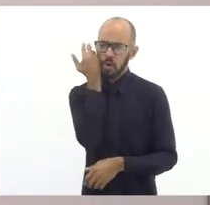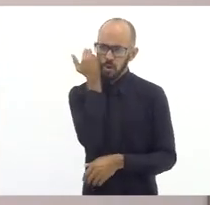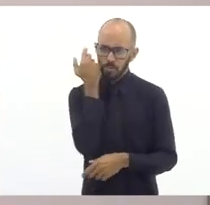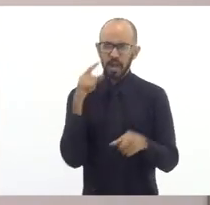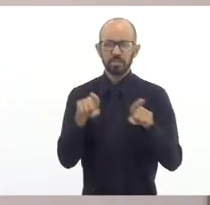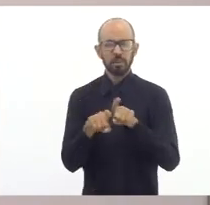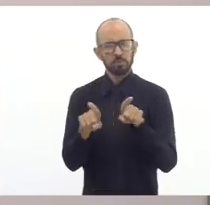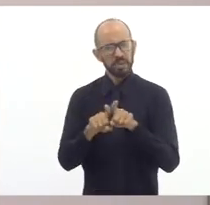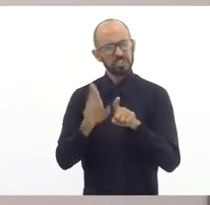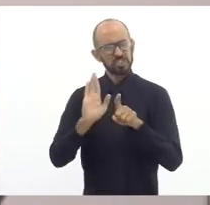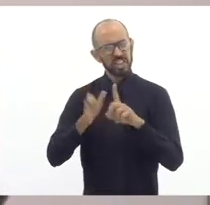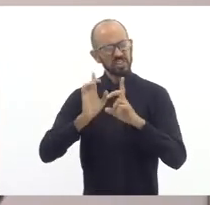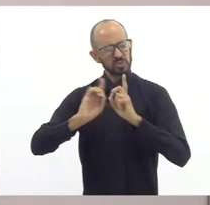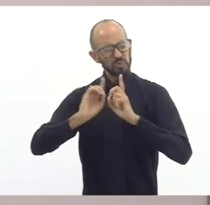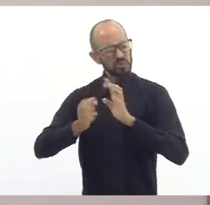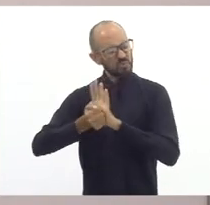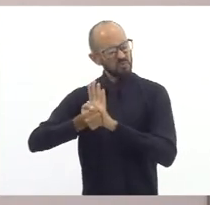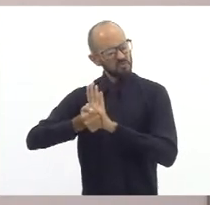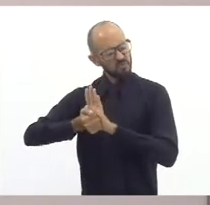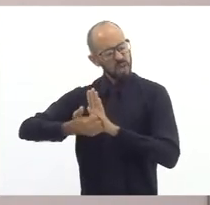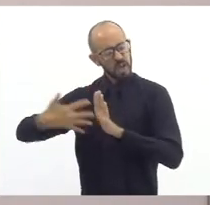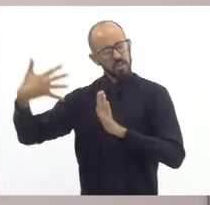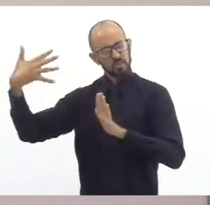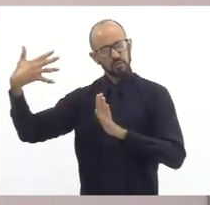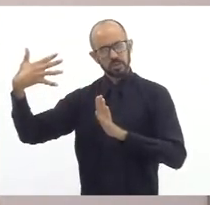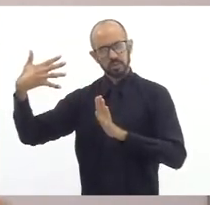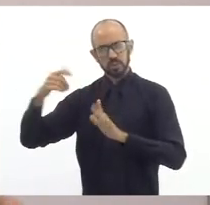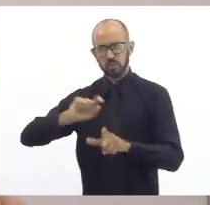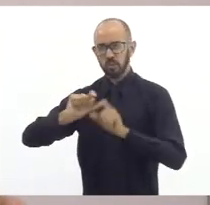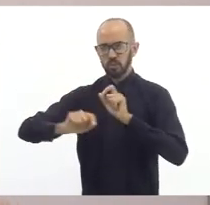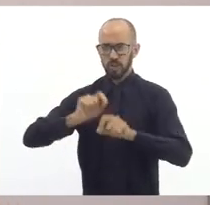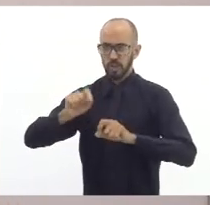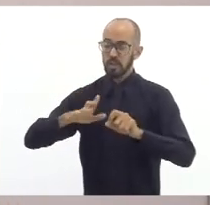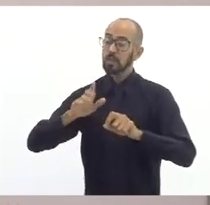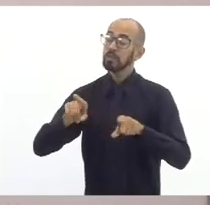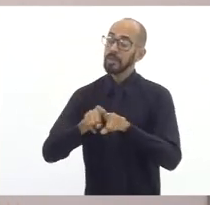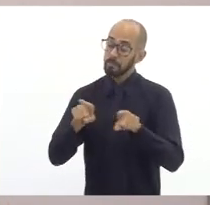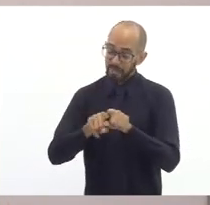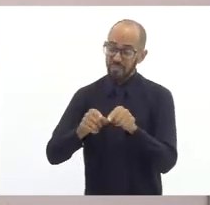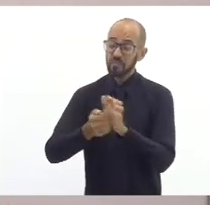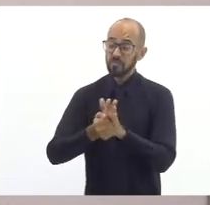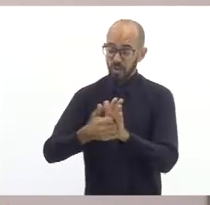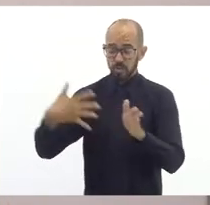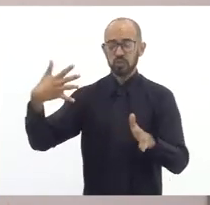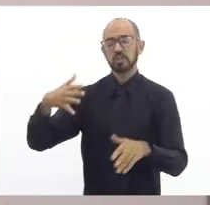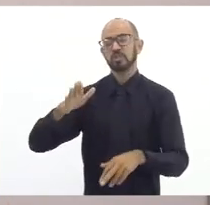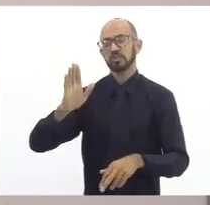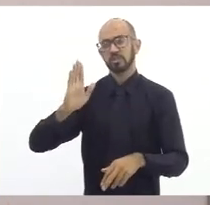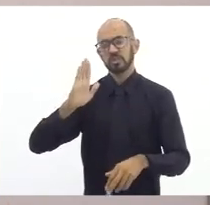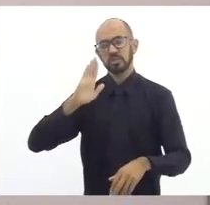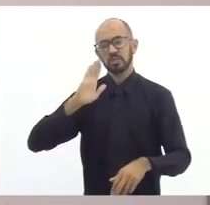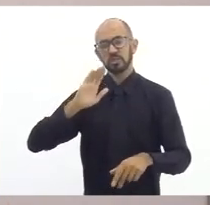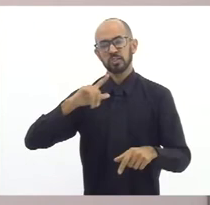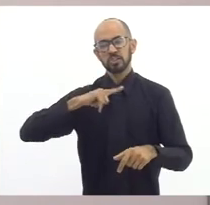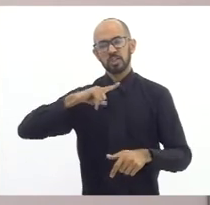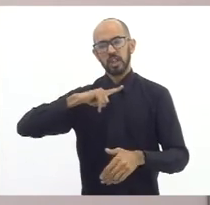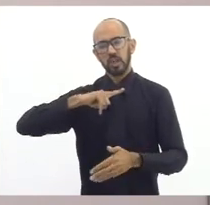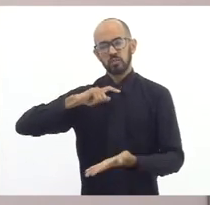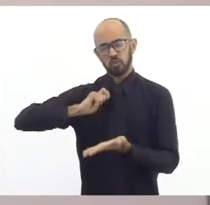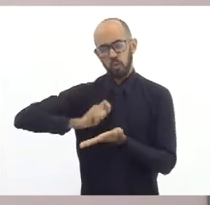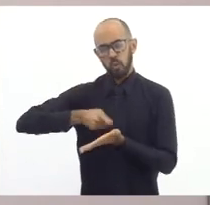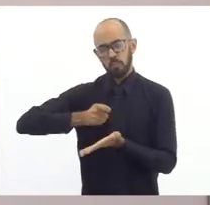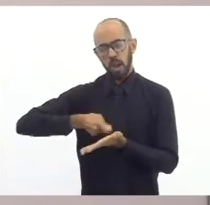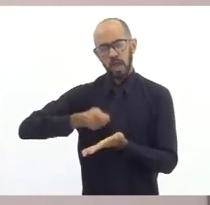discutimos isso dezenas de vezes e já por dezenas de vezes temos cobrado ao governo